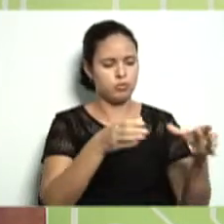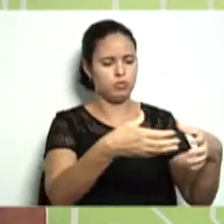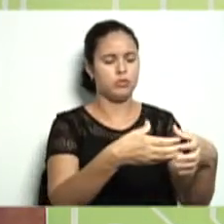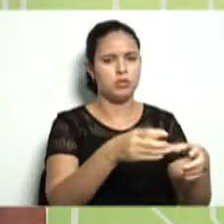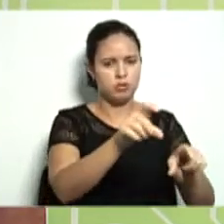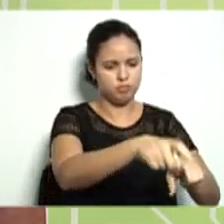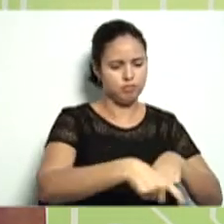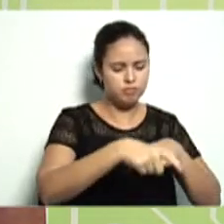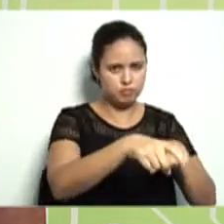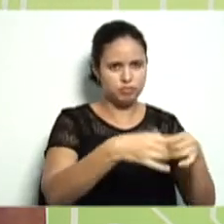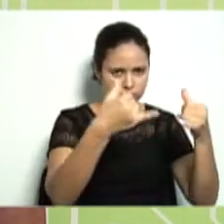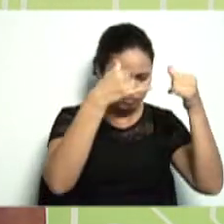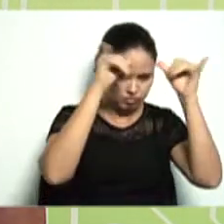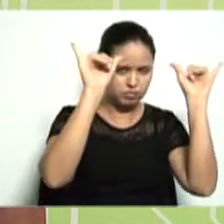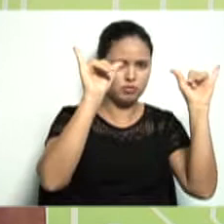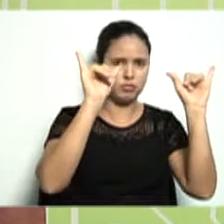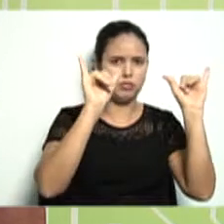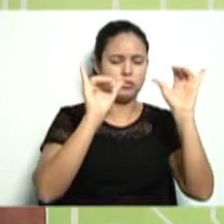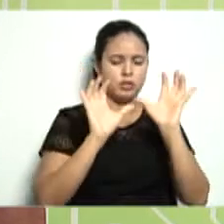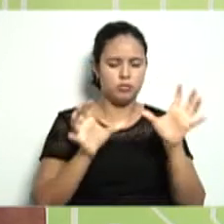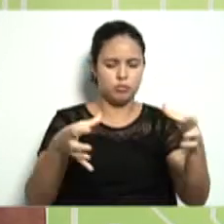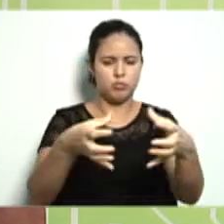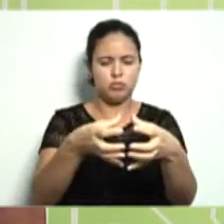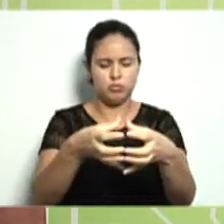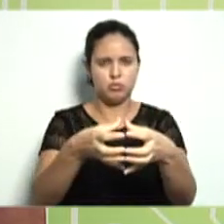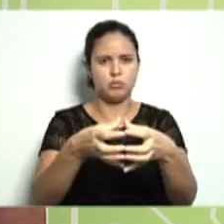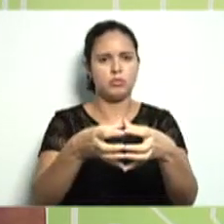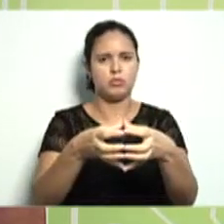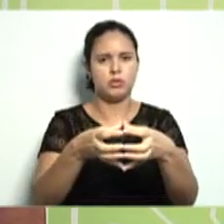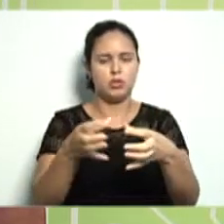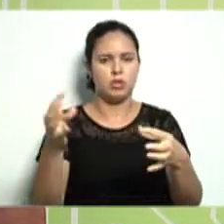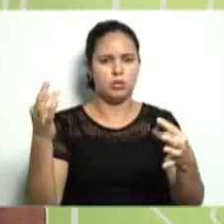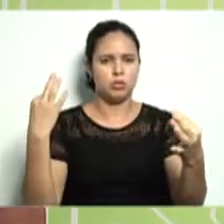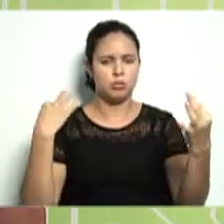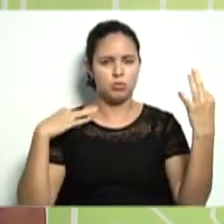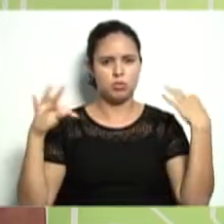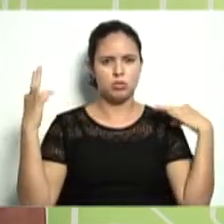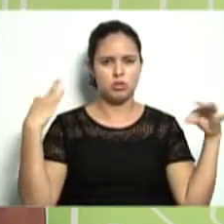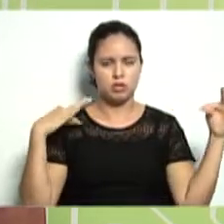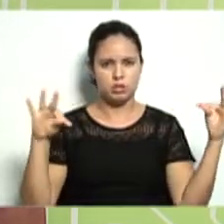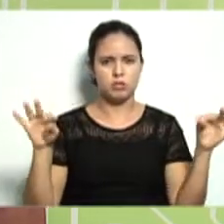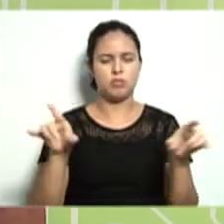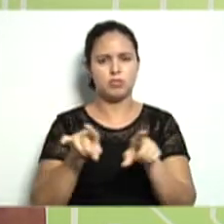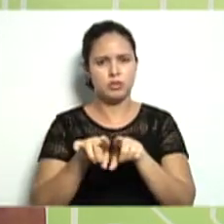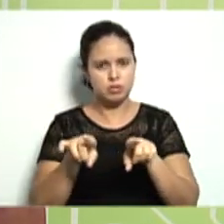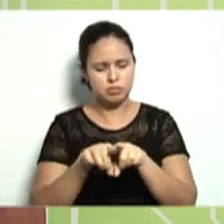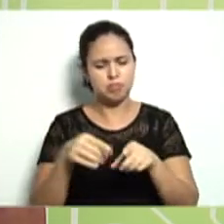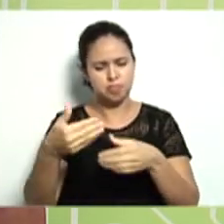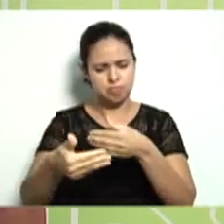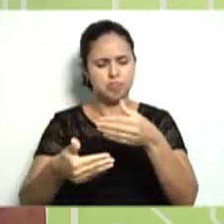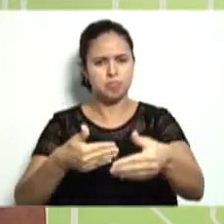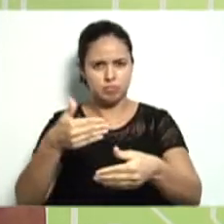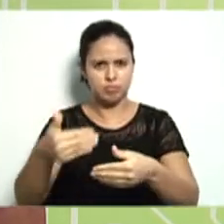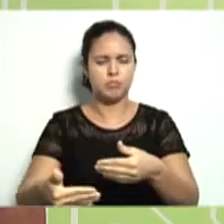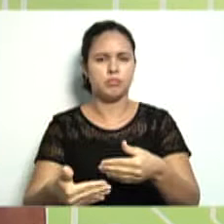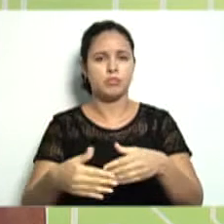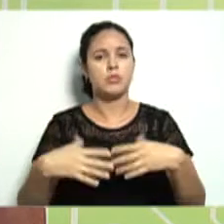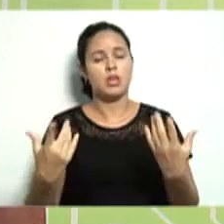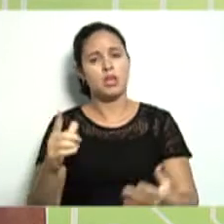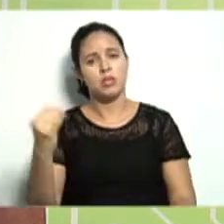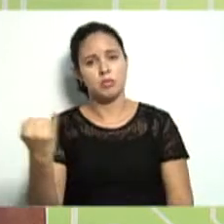ramo agropecuário. Quem é do ramo de turismo vai se unir com as pessoas do ramo do turismo. E assim sucessivamente. Mas